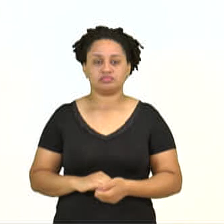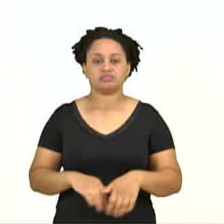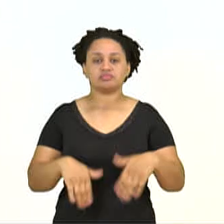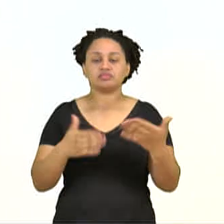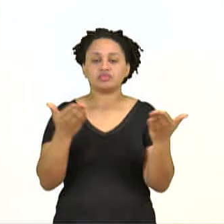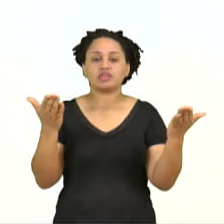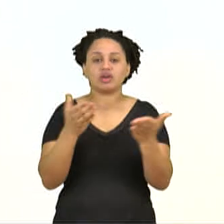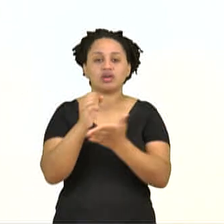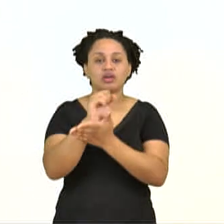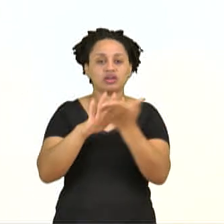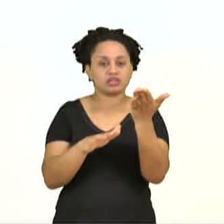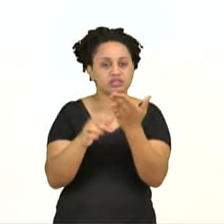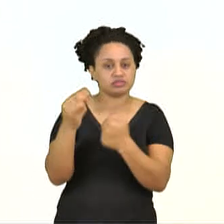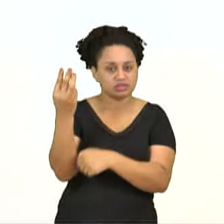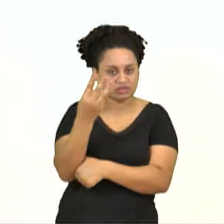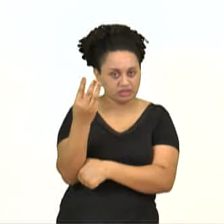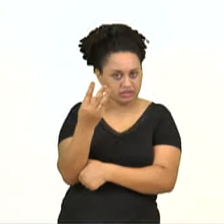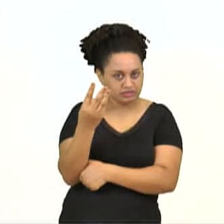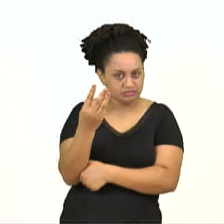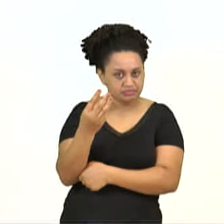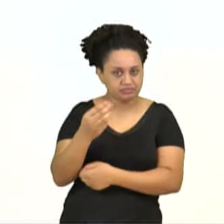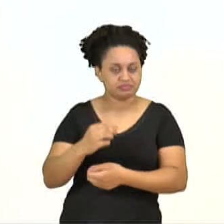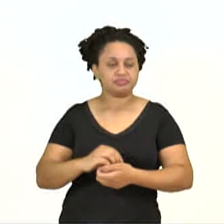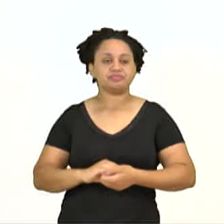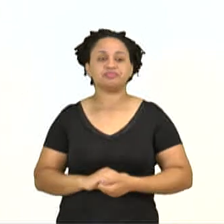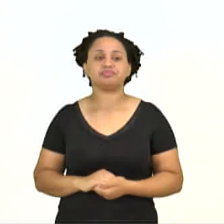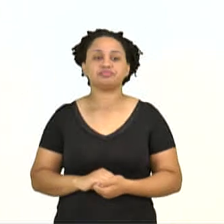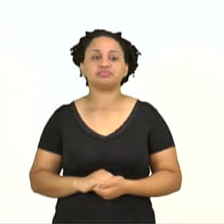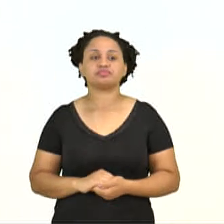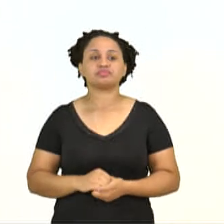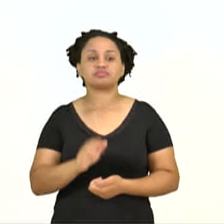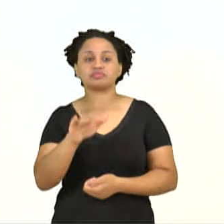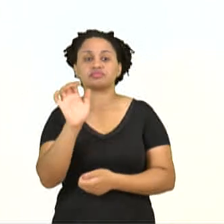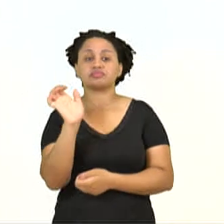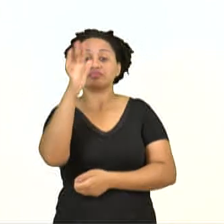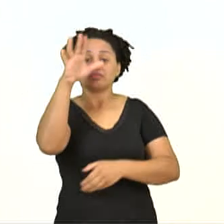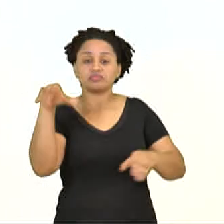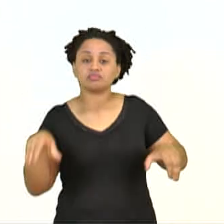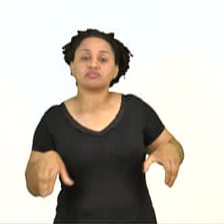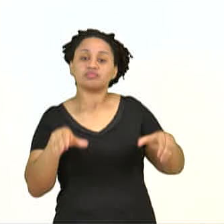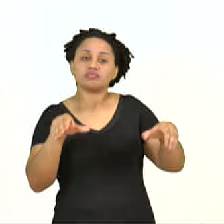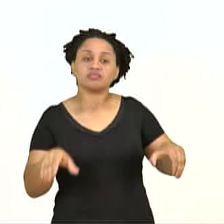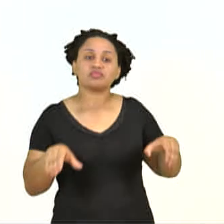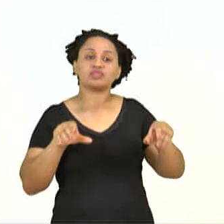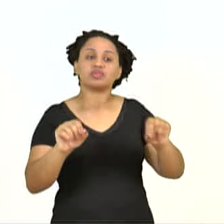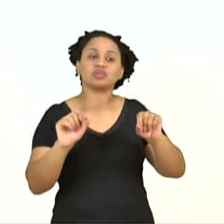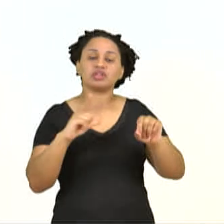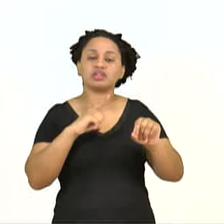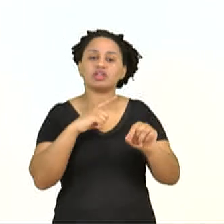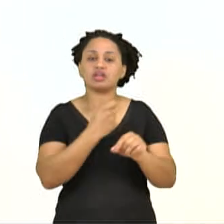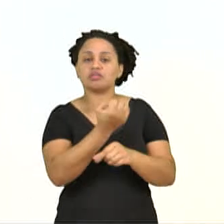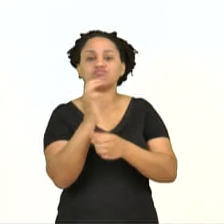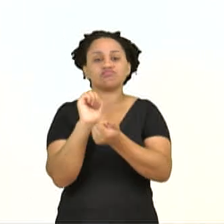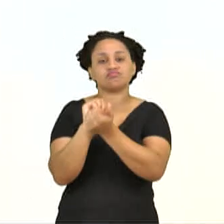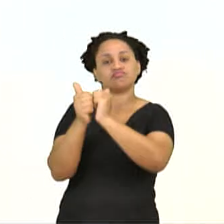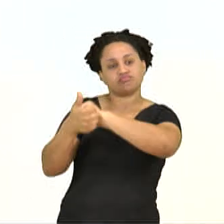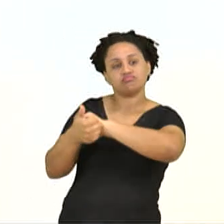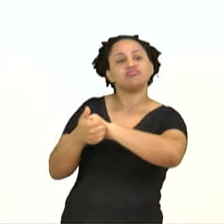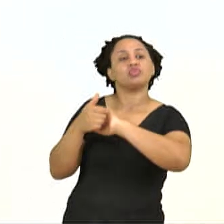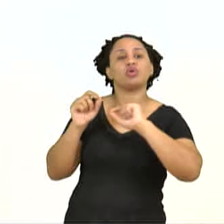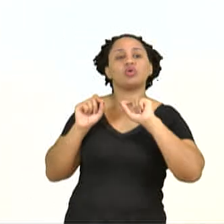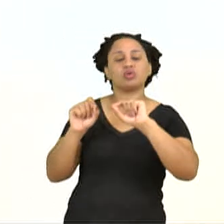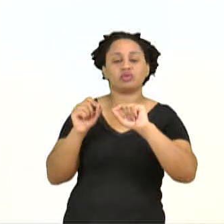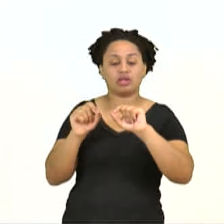Vamos lá para mais um exercício? O basquetebol em cadeira de rodas sofre adaptações em relação